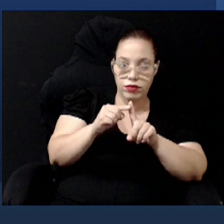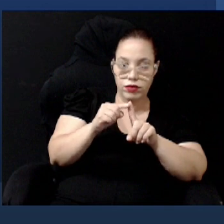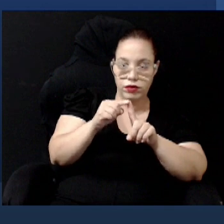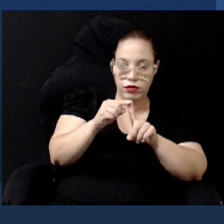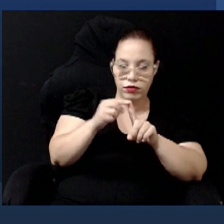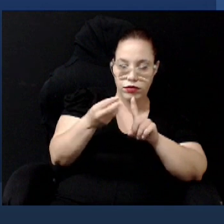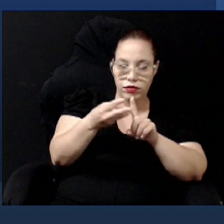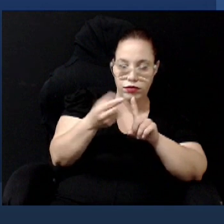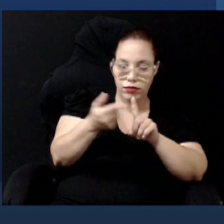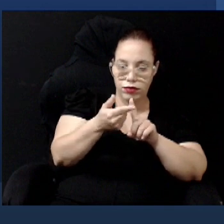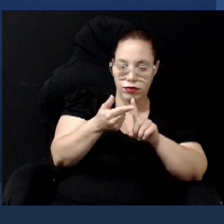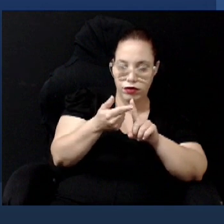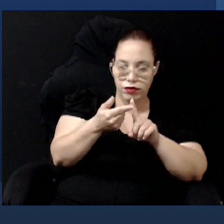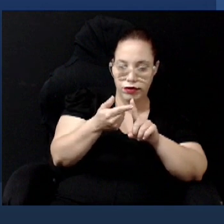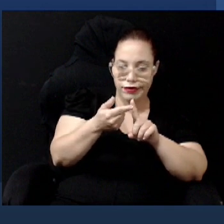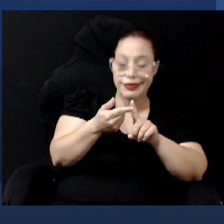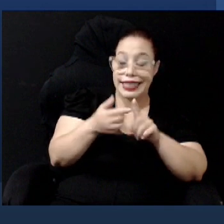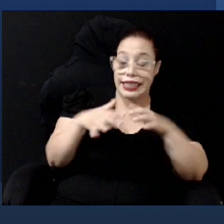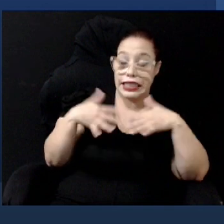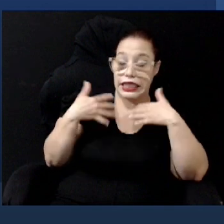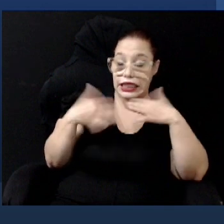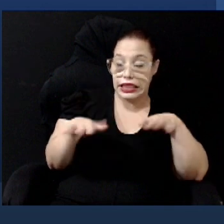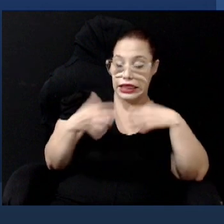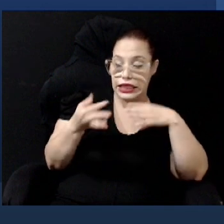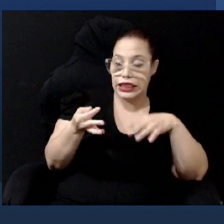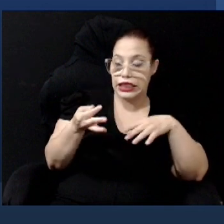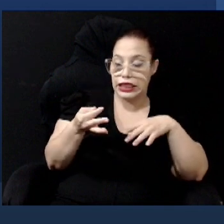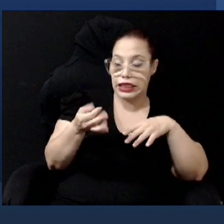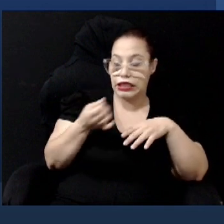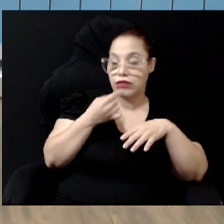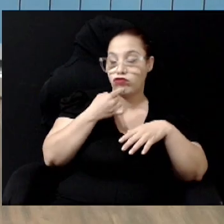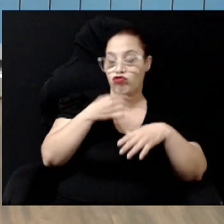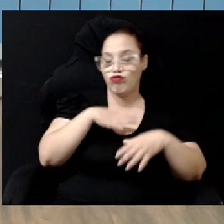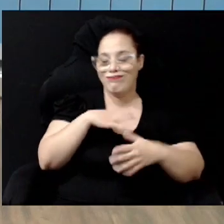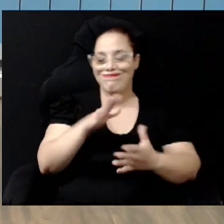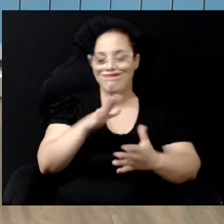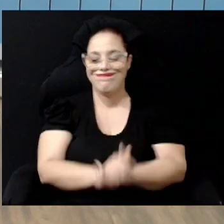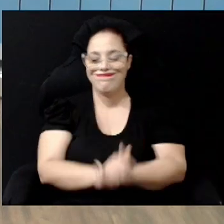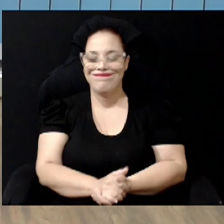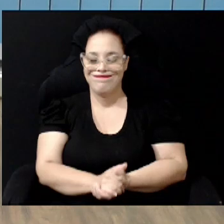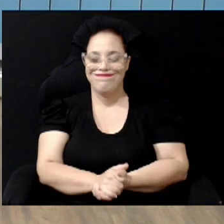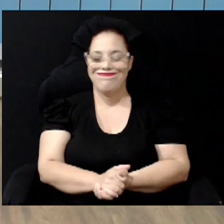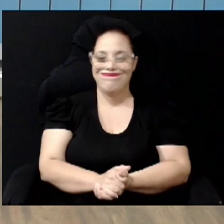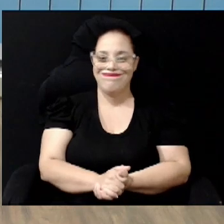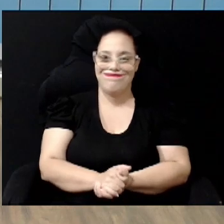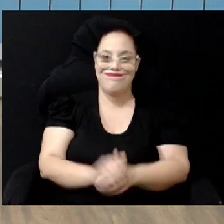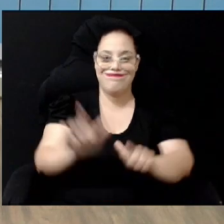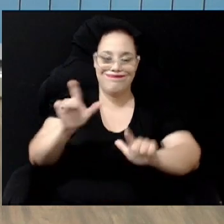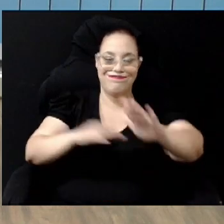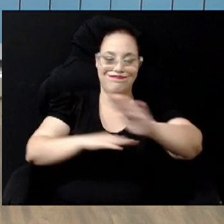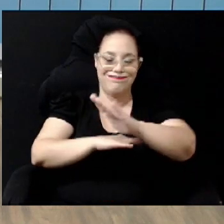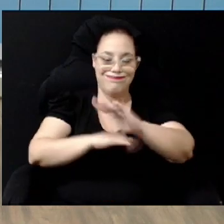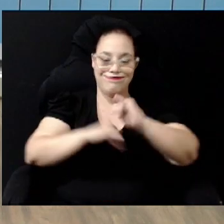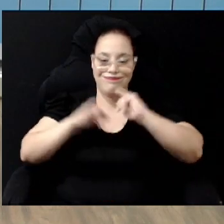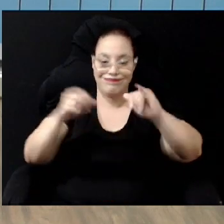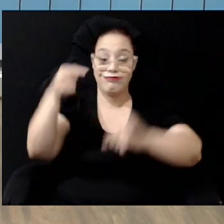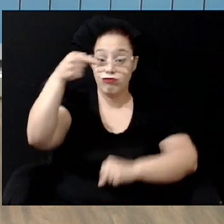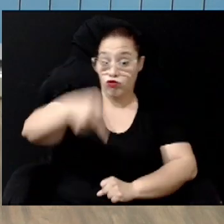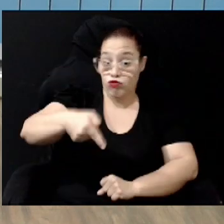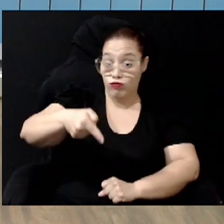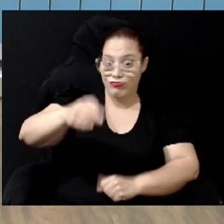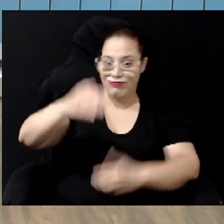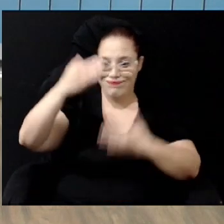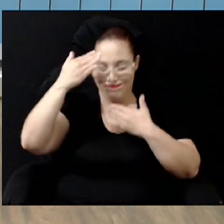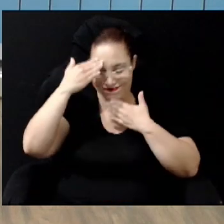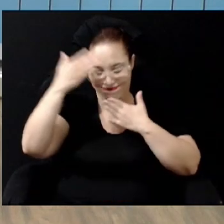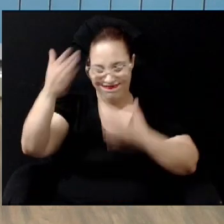chegar aos 32 aqui na cidade de Campinas. O Jornal Câmara Notícia fica por aqui. Muito